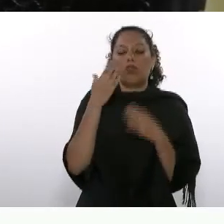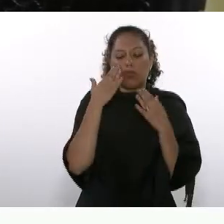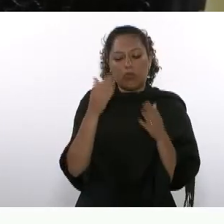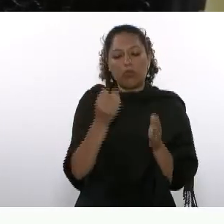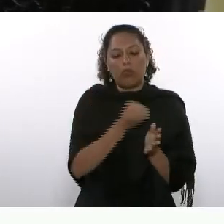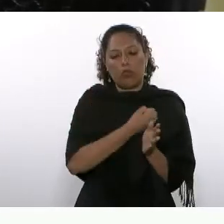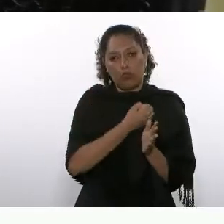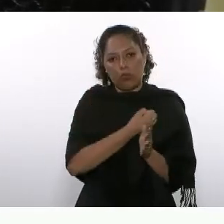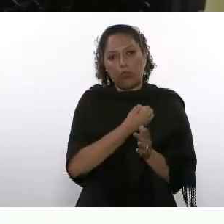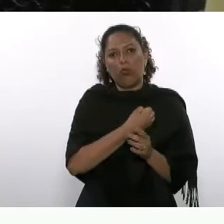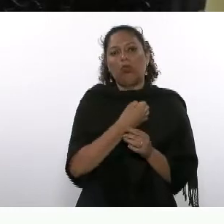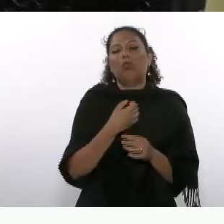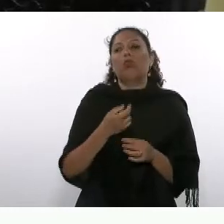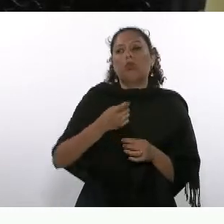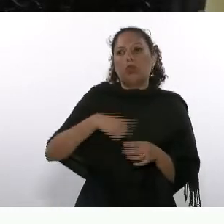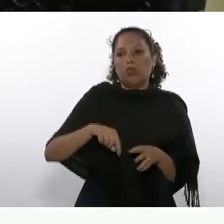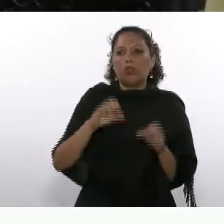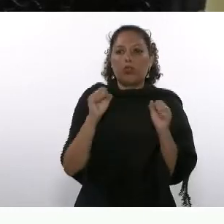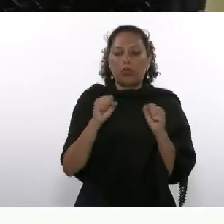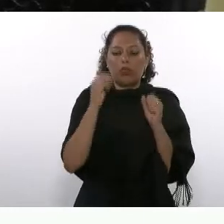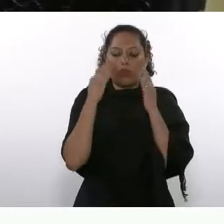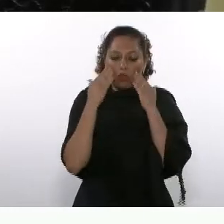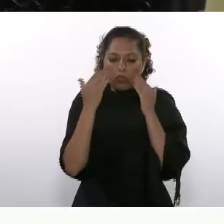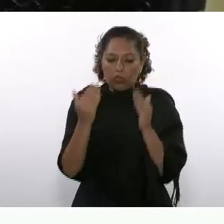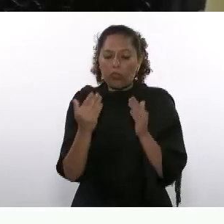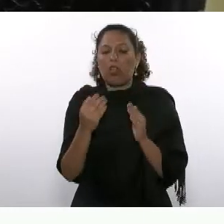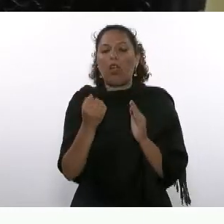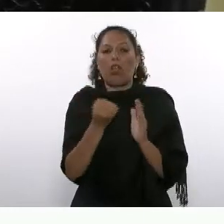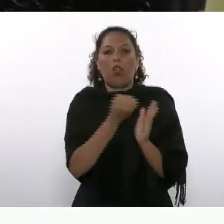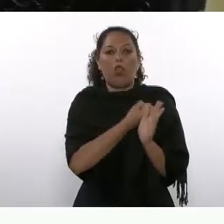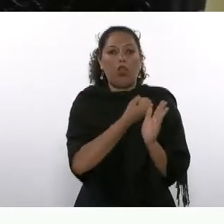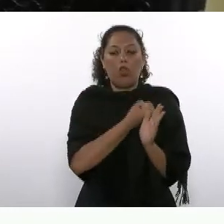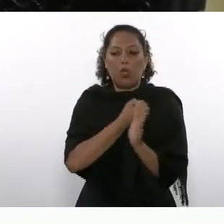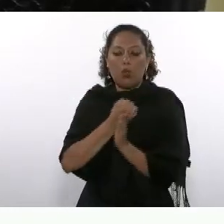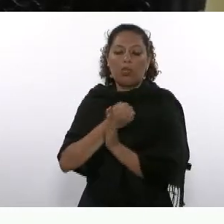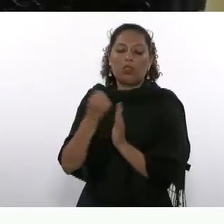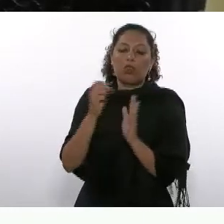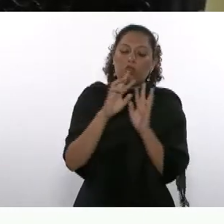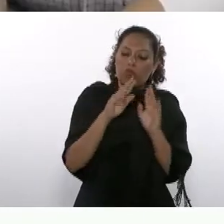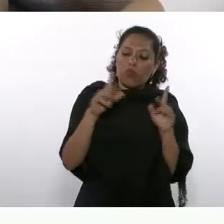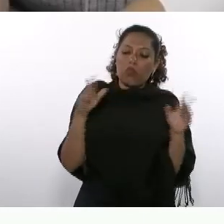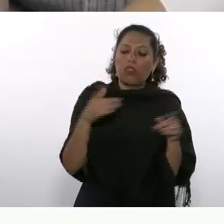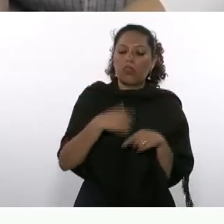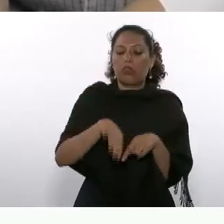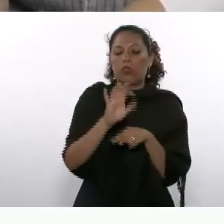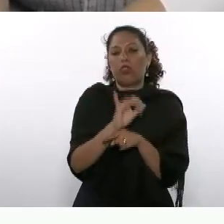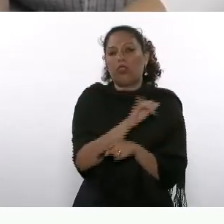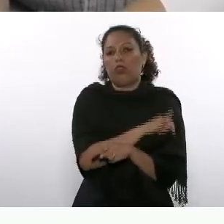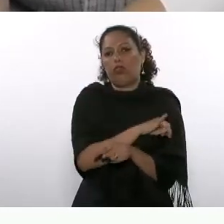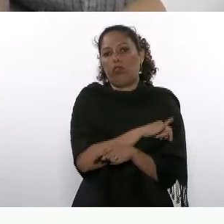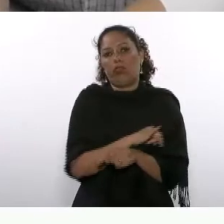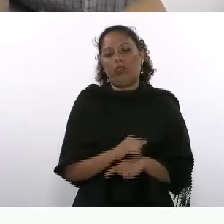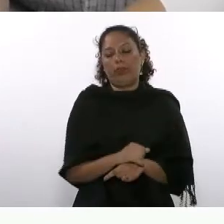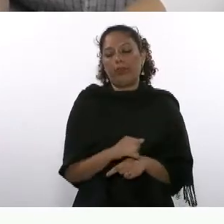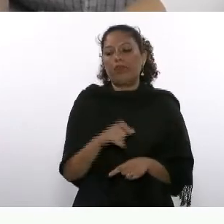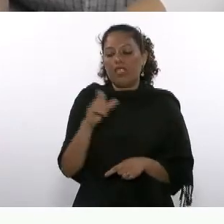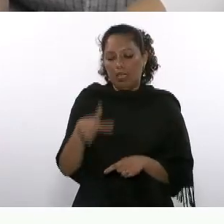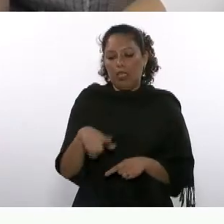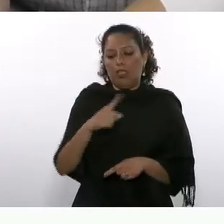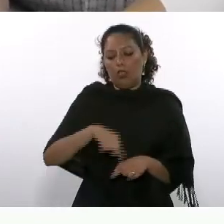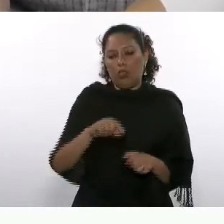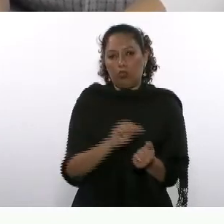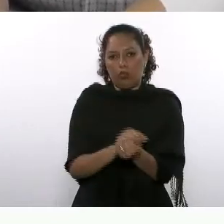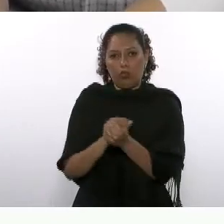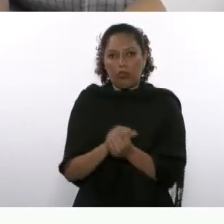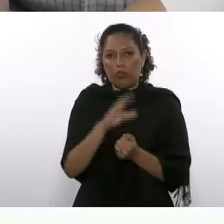uma iniciativa de minha autoria aqui para criar um índice Rio de Janeiro, que justamente... Exatamente. O nosso primeiro encontro com o